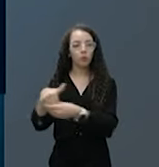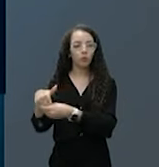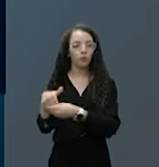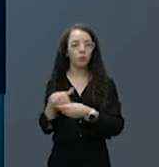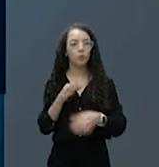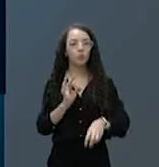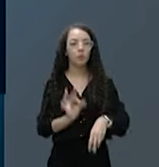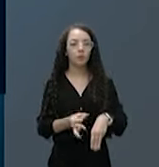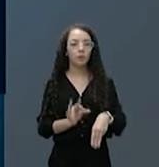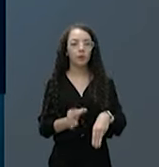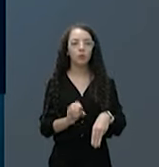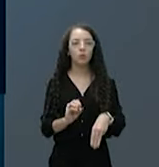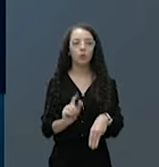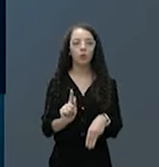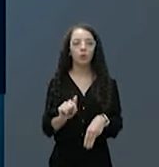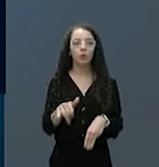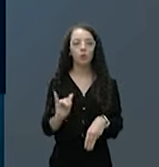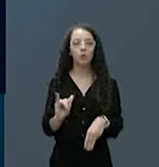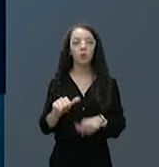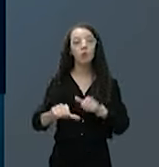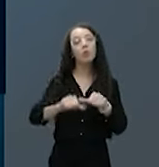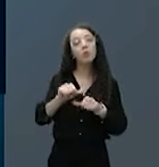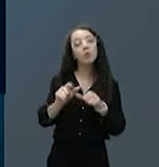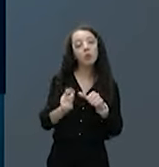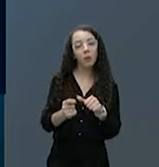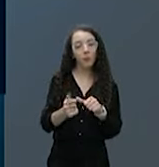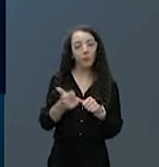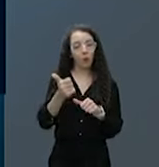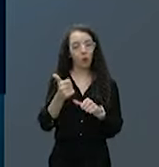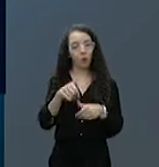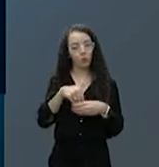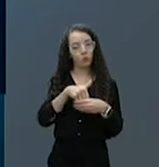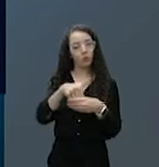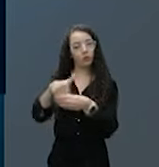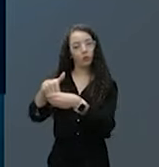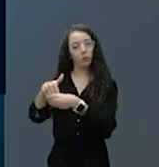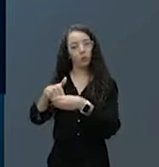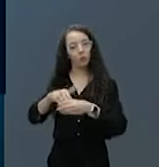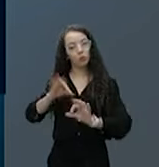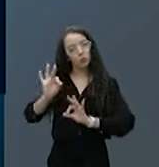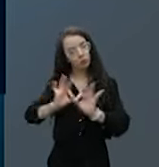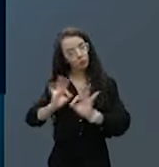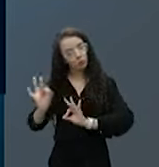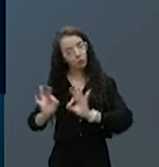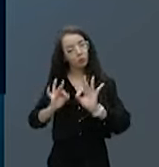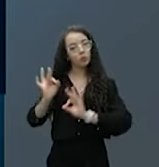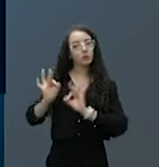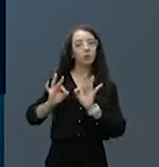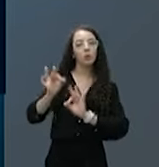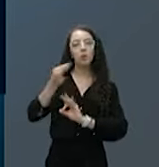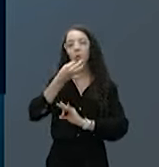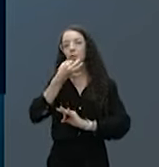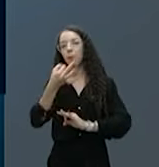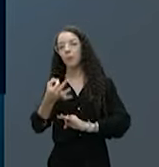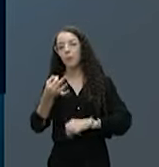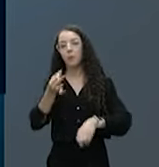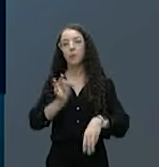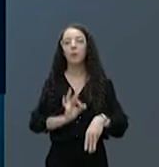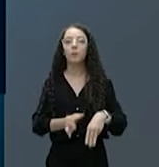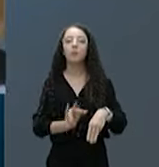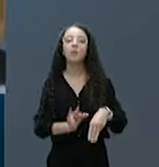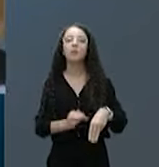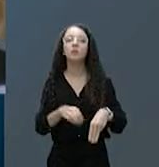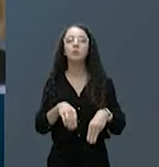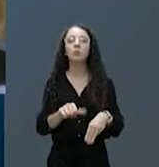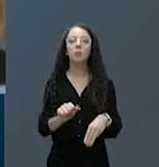parte o voto, ajustando a proposta do ministro Mauro Campbell Marques, que havia pedido